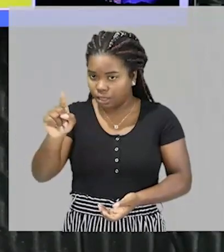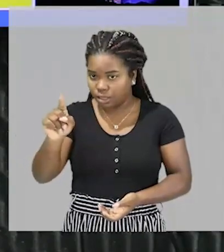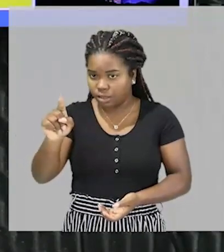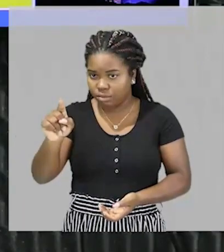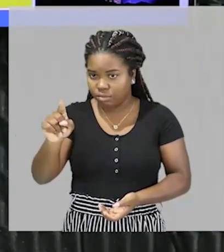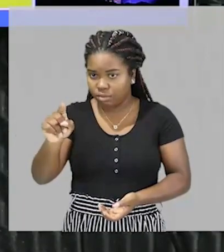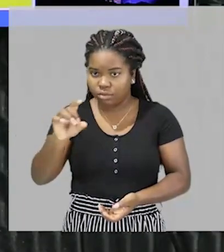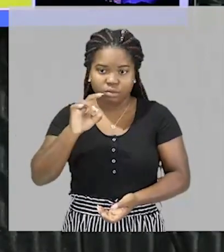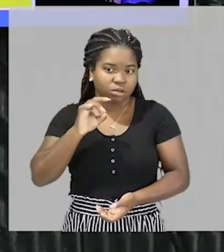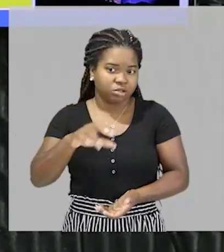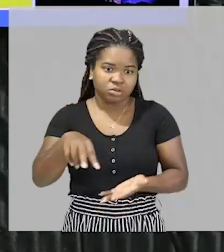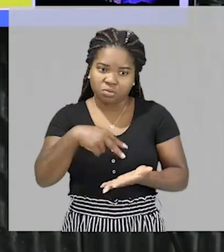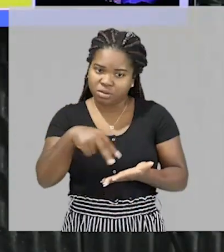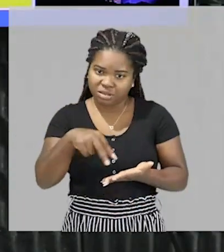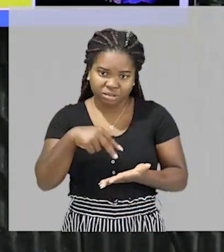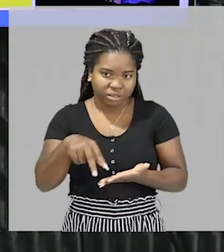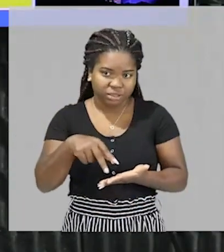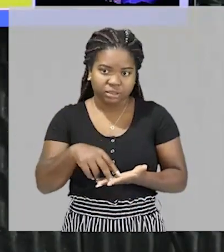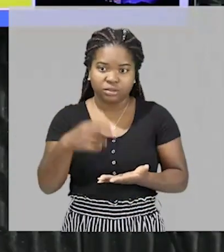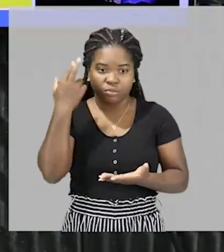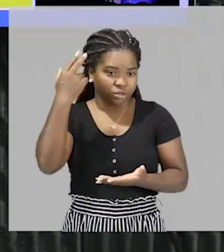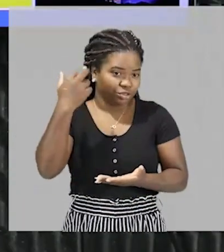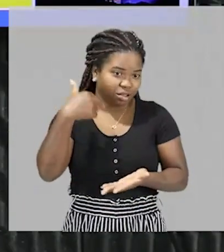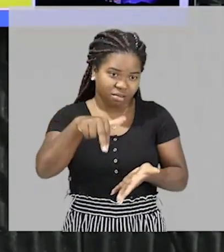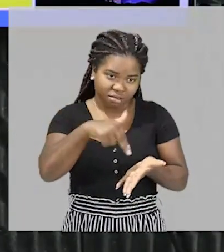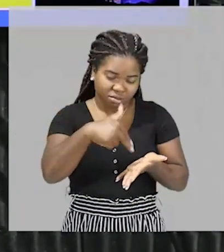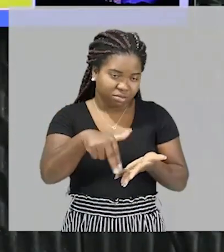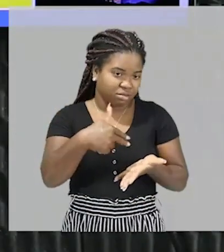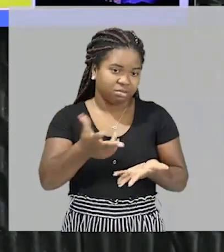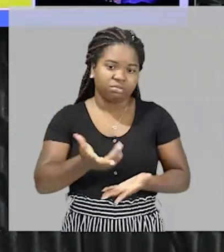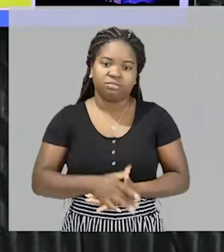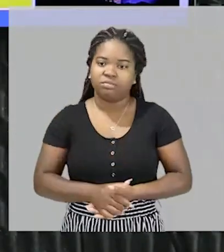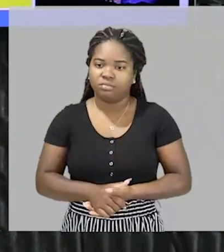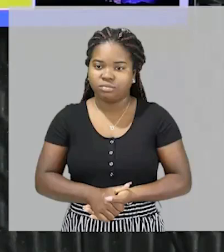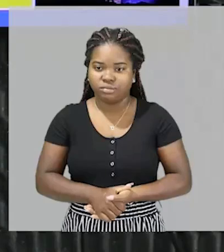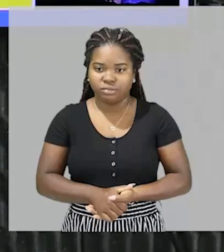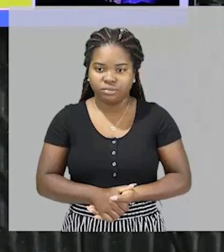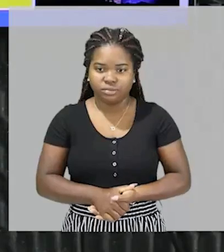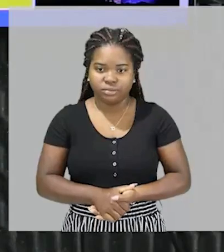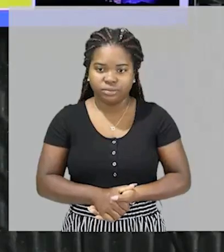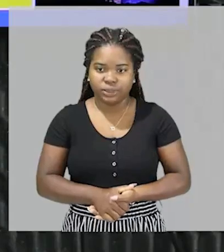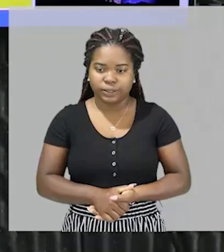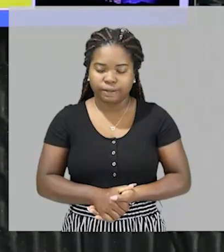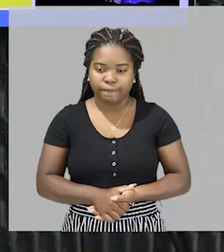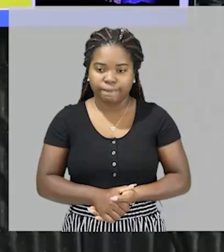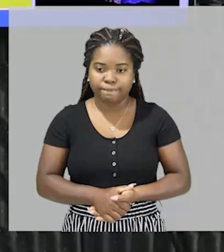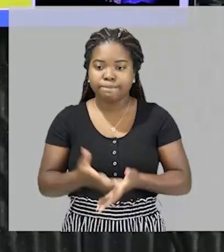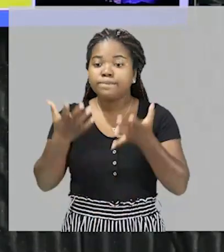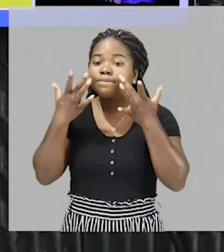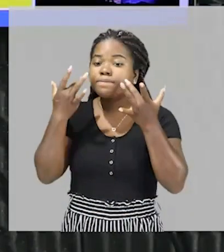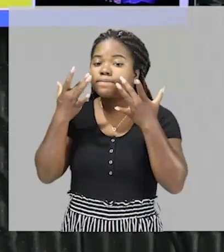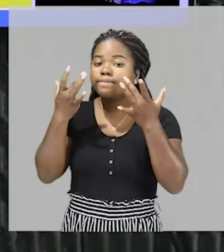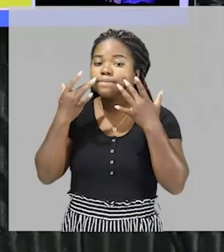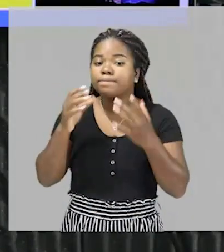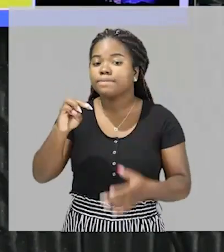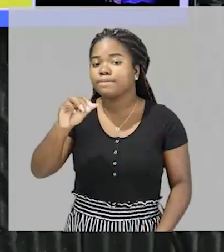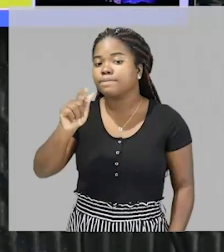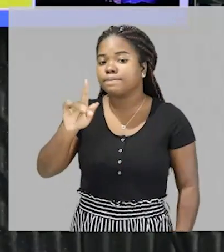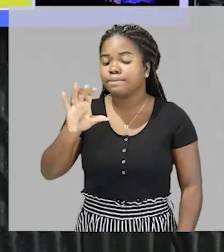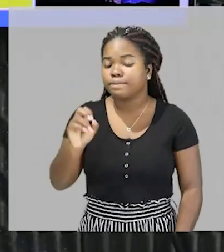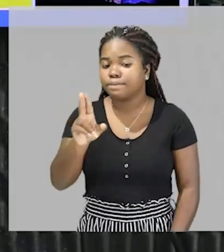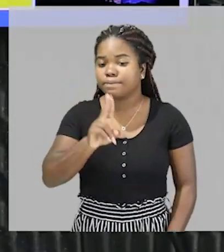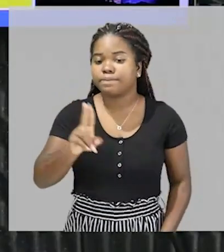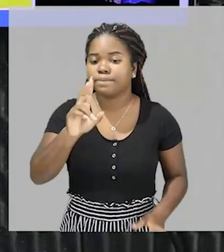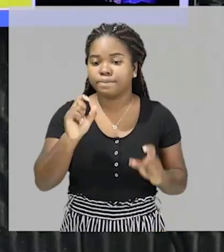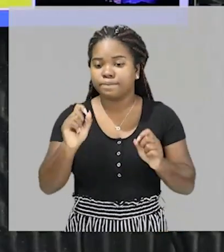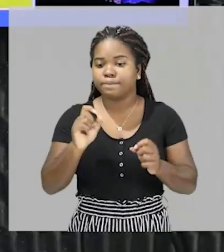história dançada. Se eu consigo entender a história, eu entendo o que eu estou vendo. Certo? No caso do teatro mágico, eles